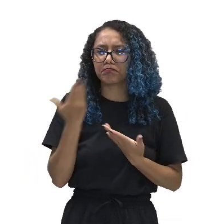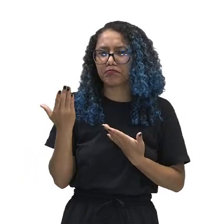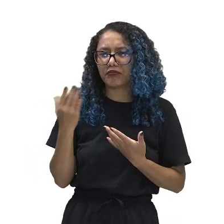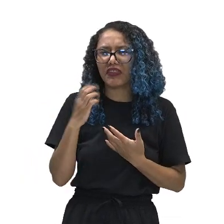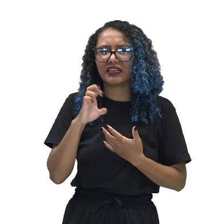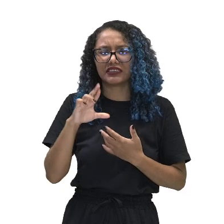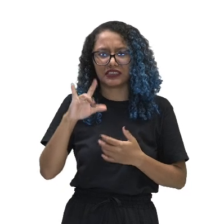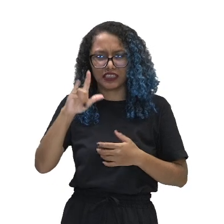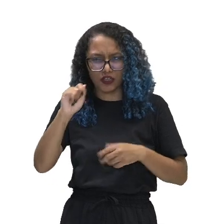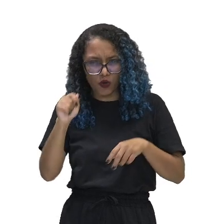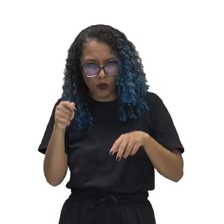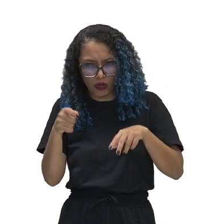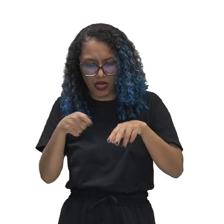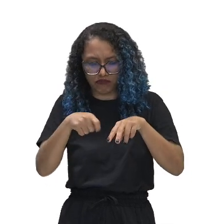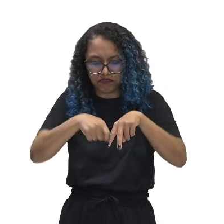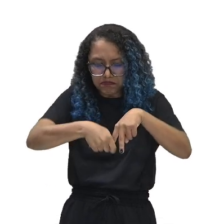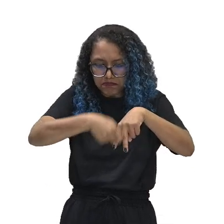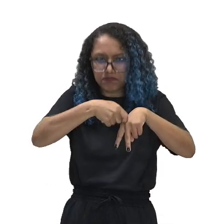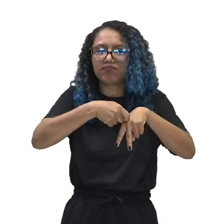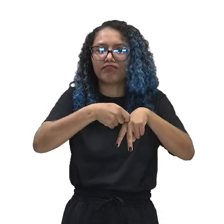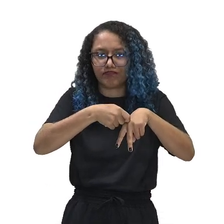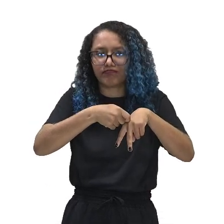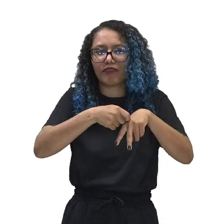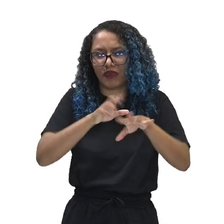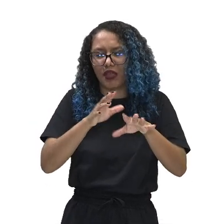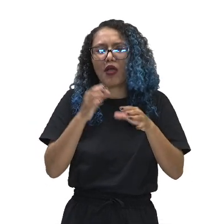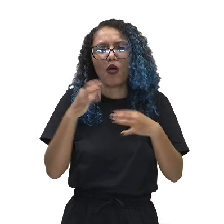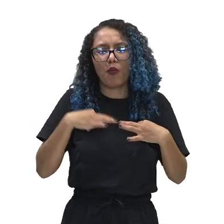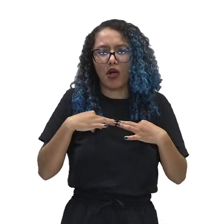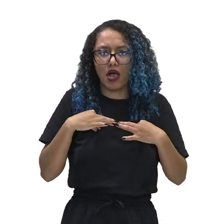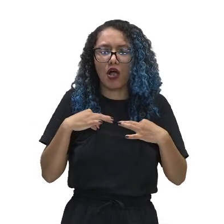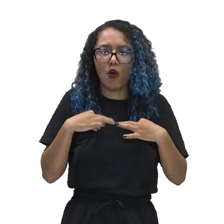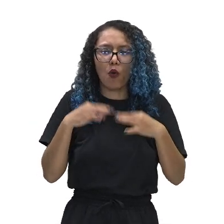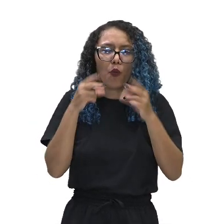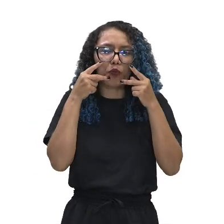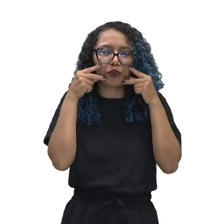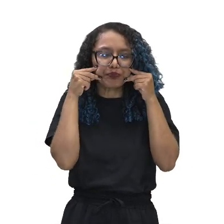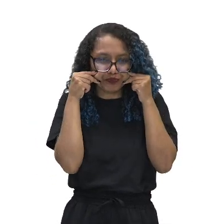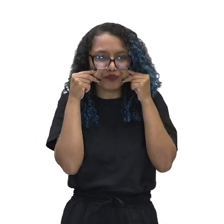ceroula grande, que seria a roupa íntima, dada a